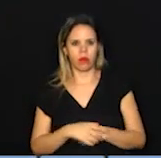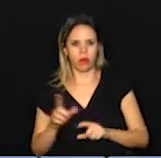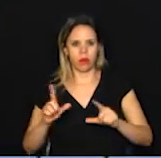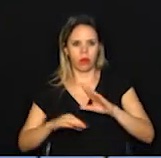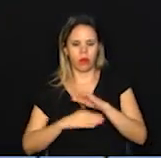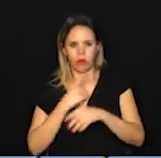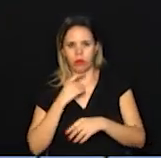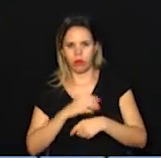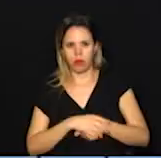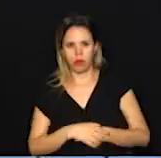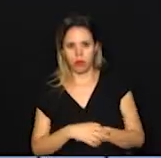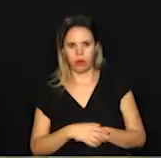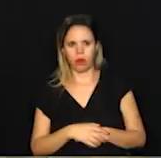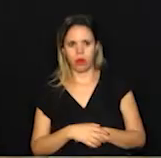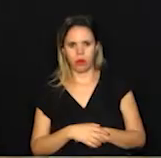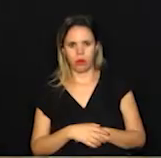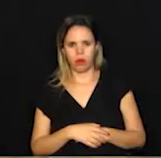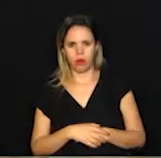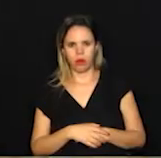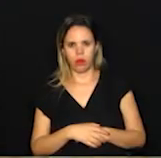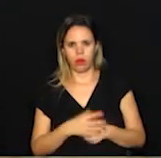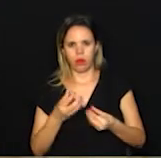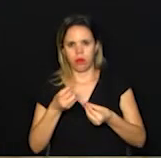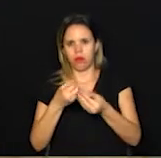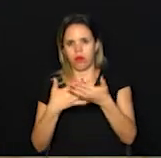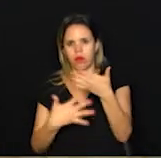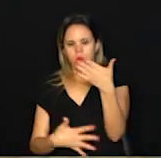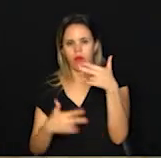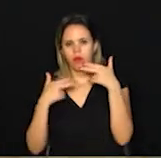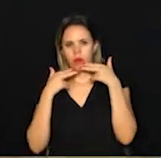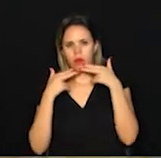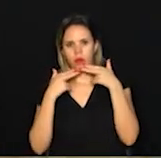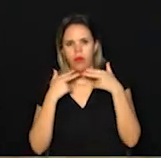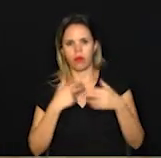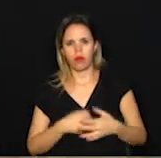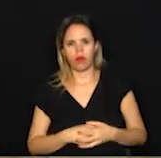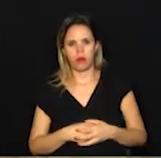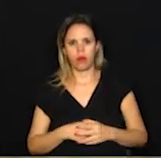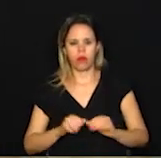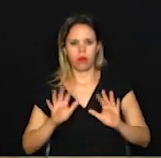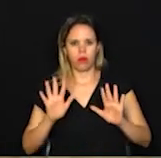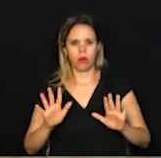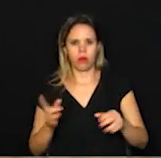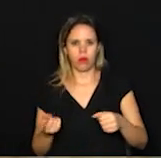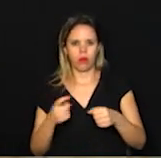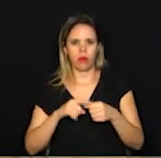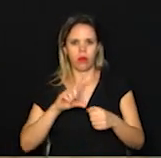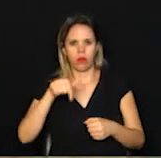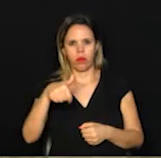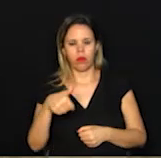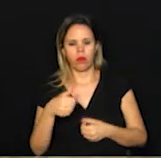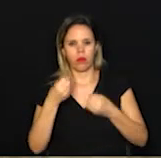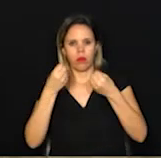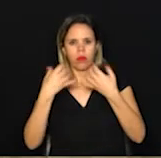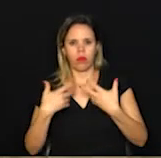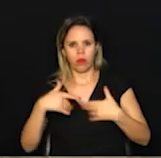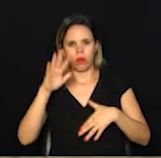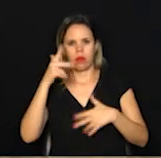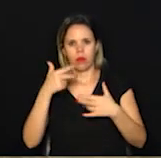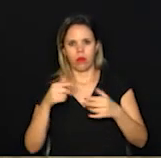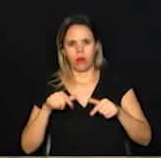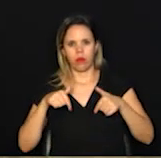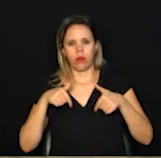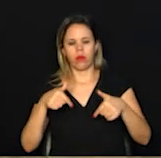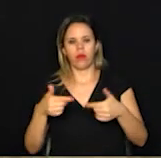facebook.com/TV Câmara Campinas. Gabriel, a gente tem muita notícia do Legislativo, mas eu volto daqui a pouquinho para contar mais